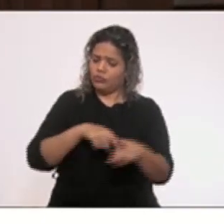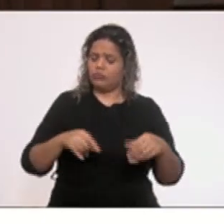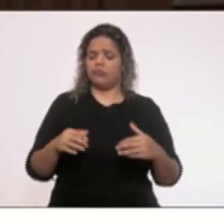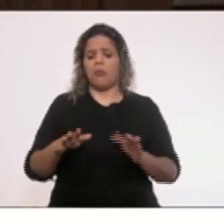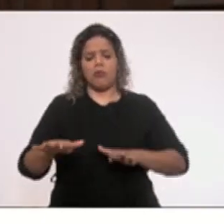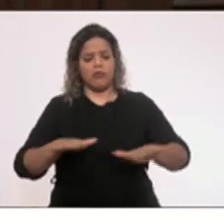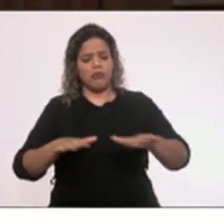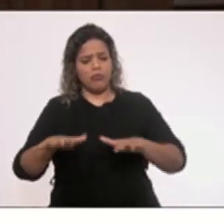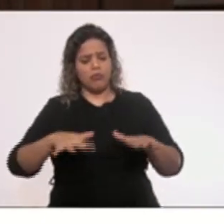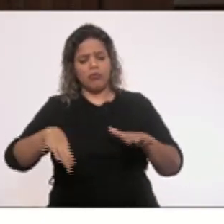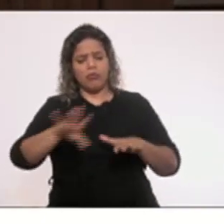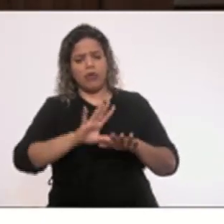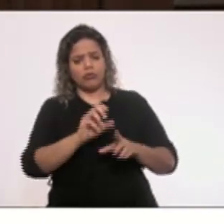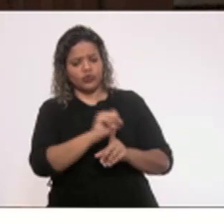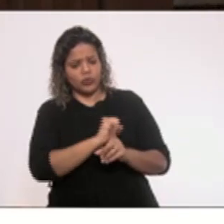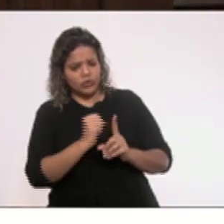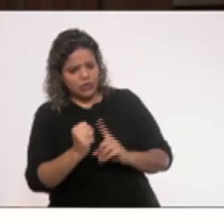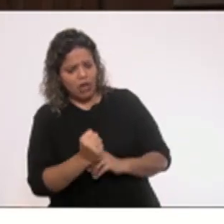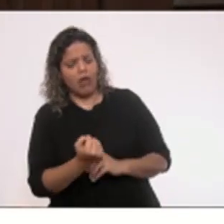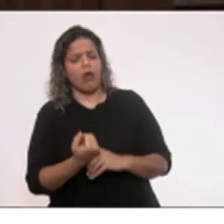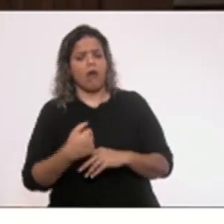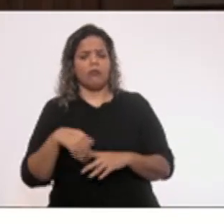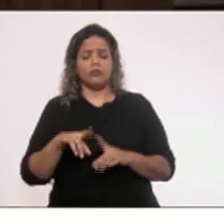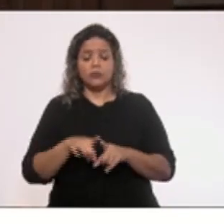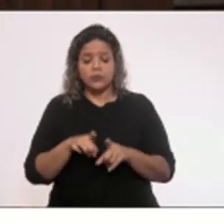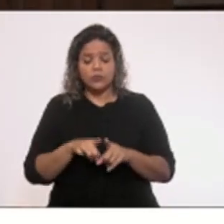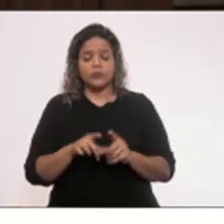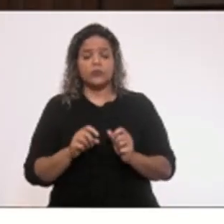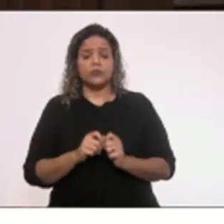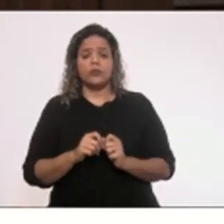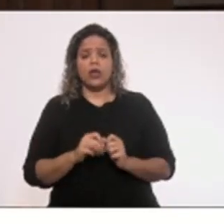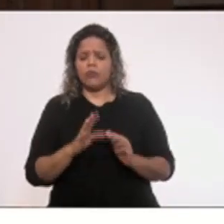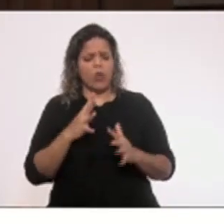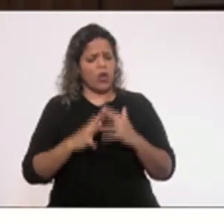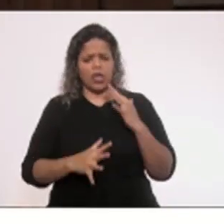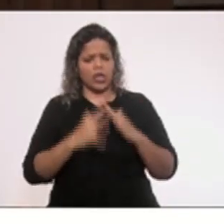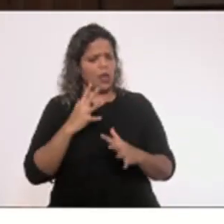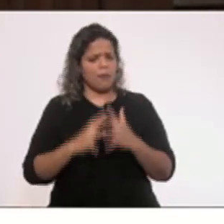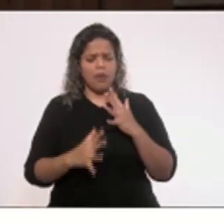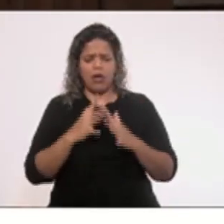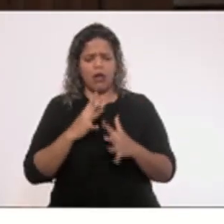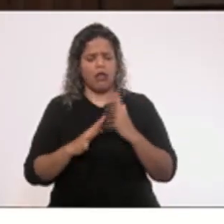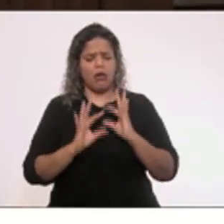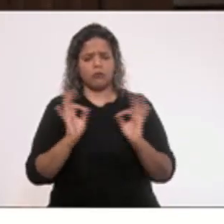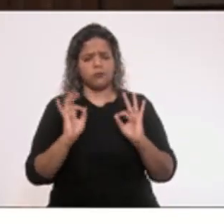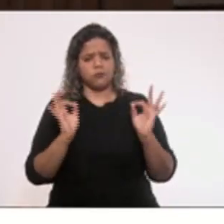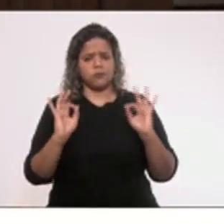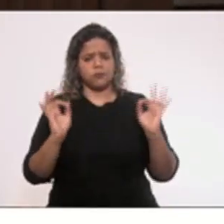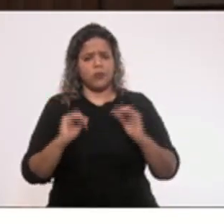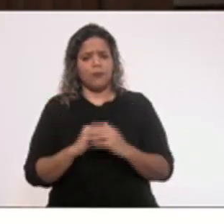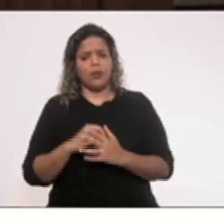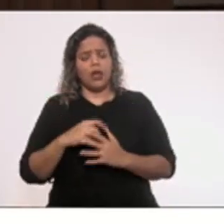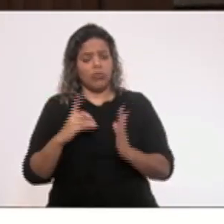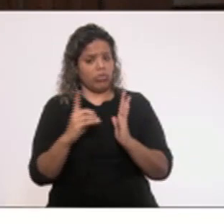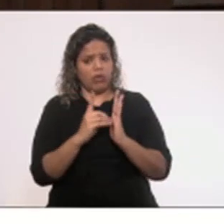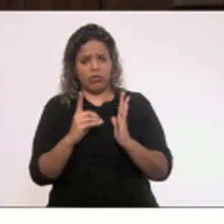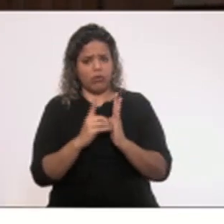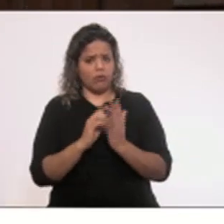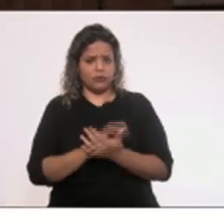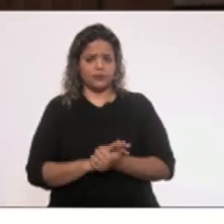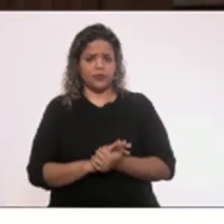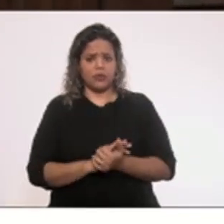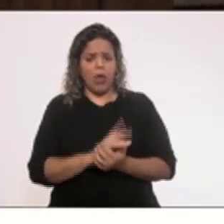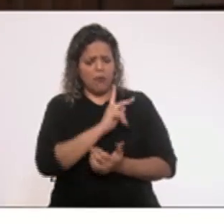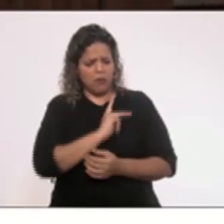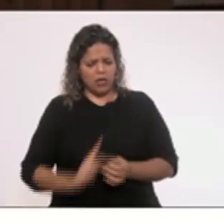pelos movimentos sociais e que também não atrapalhará de forma alguma o DETRAN. O presidente